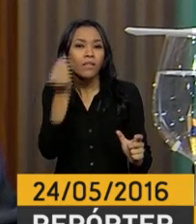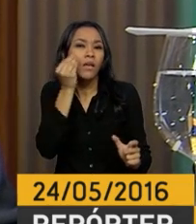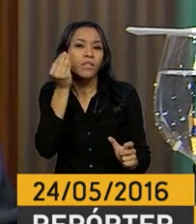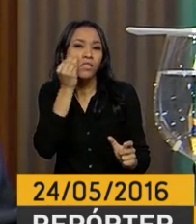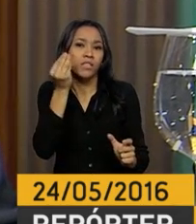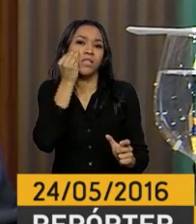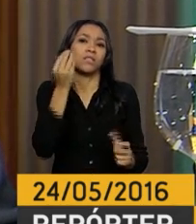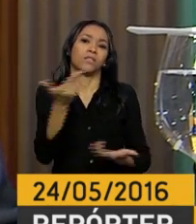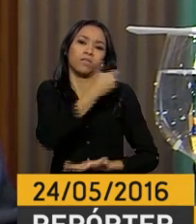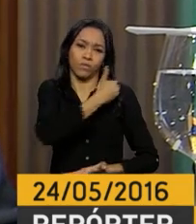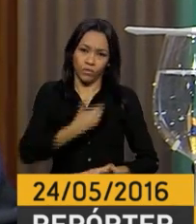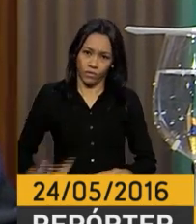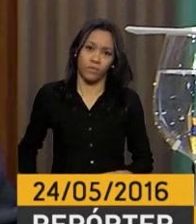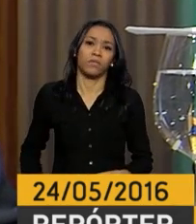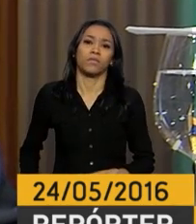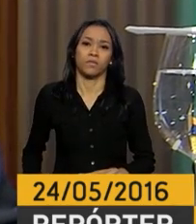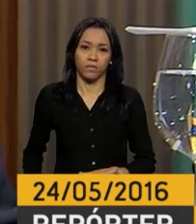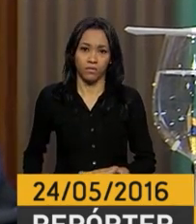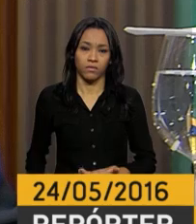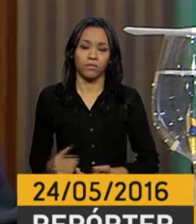nacionais.